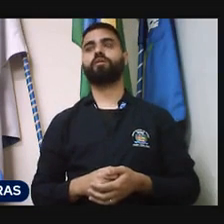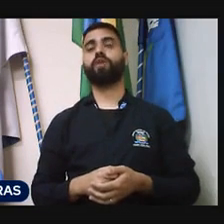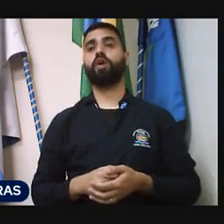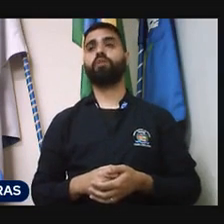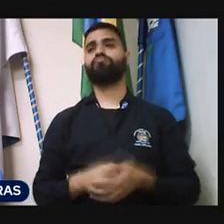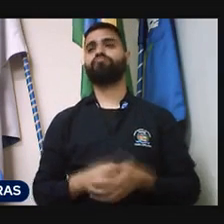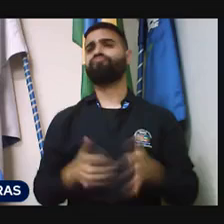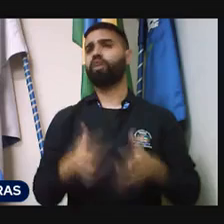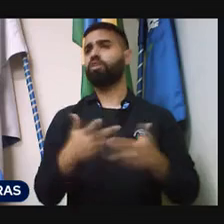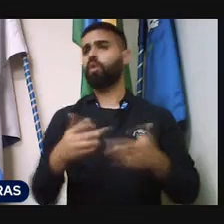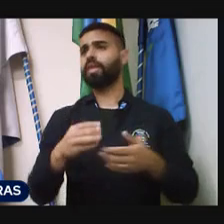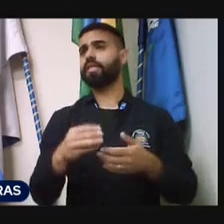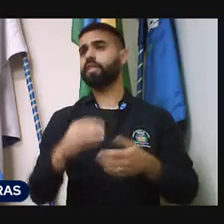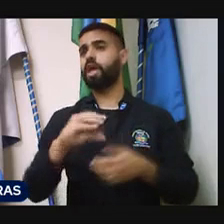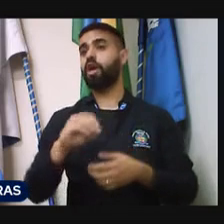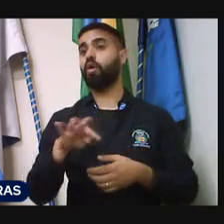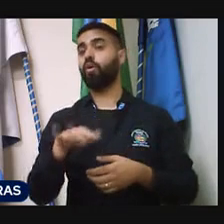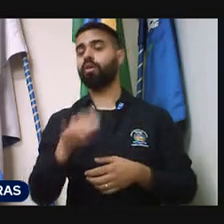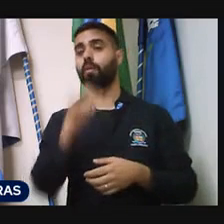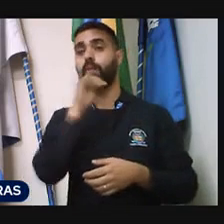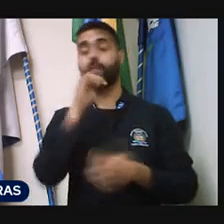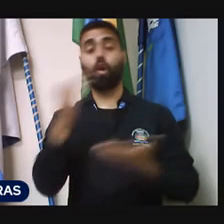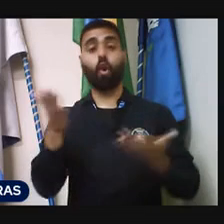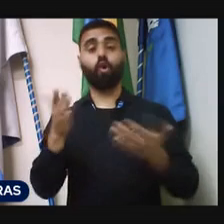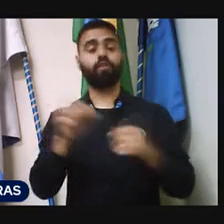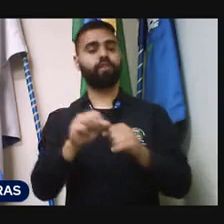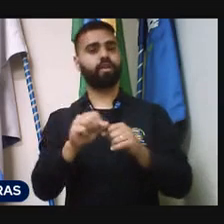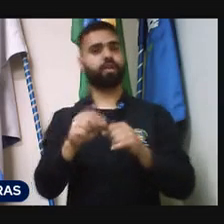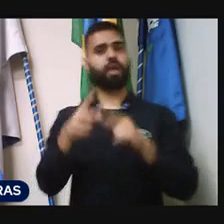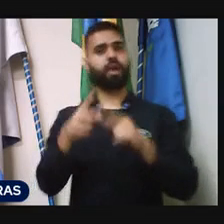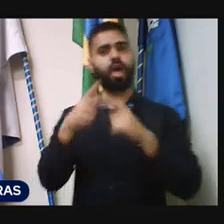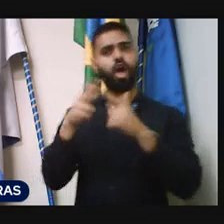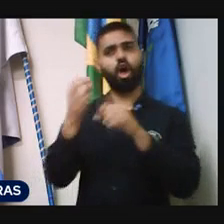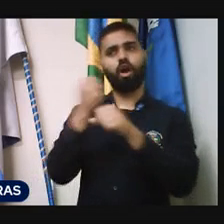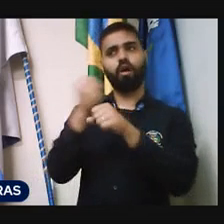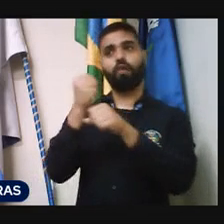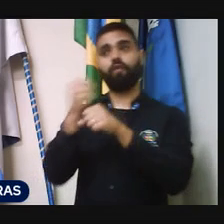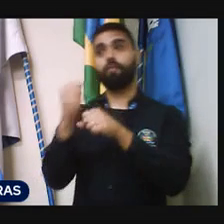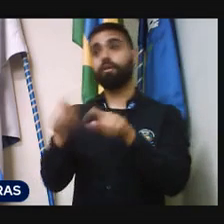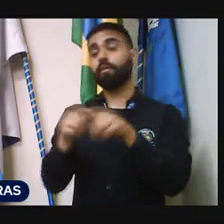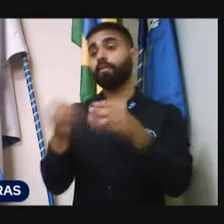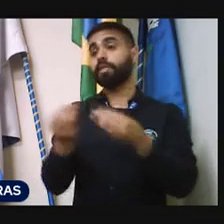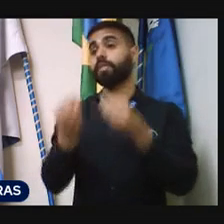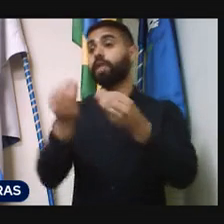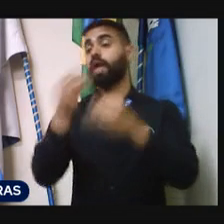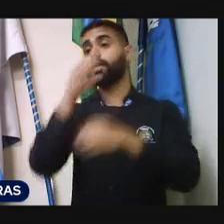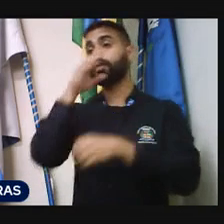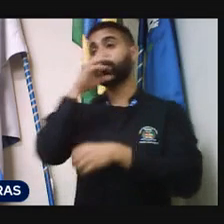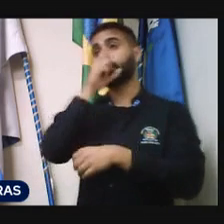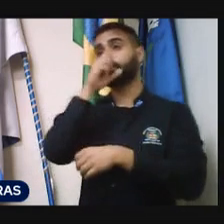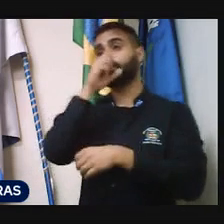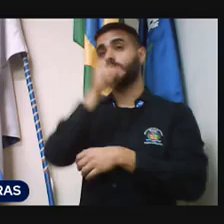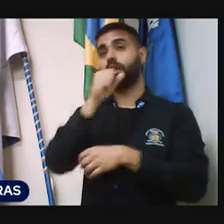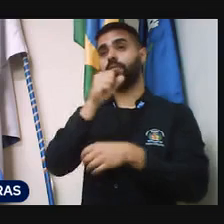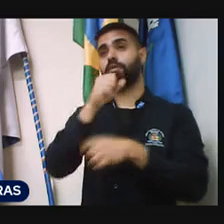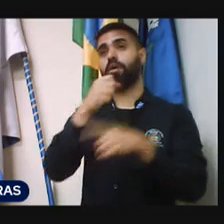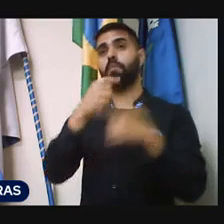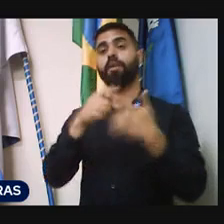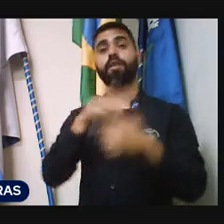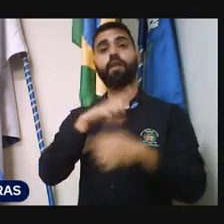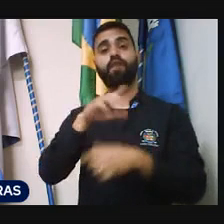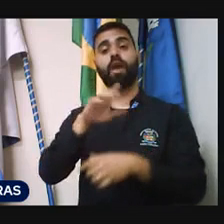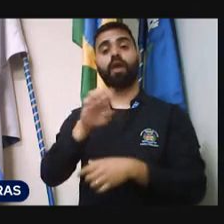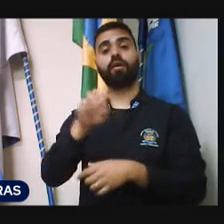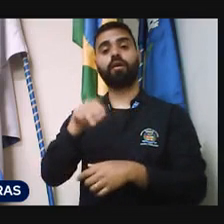hoje essa reforma foi feita e vai ser entregue no sábado através dessas emendas